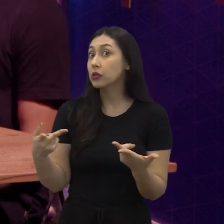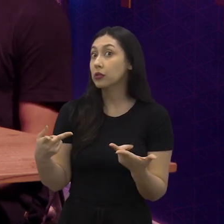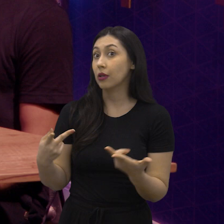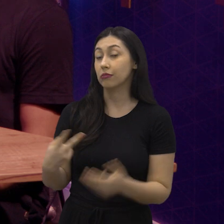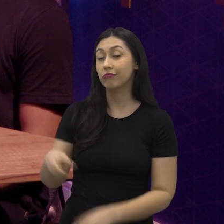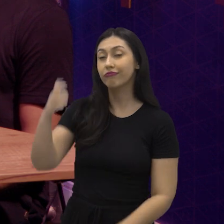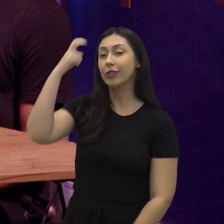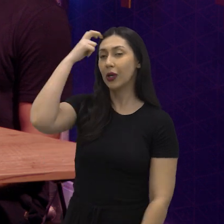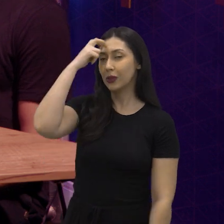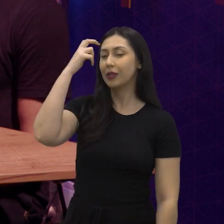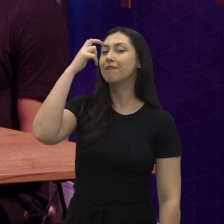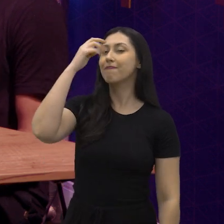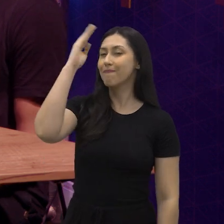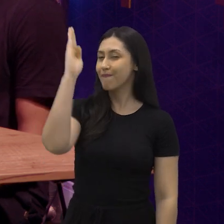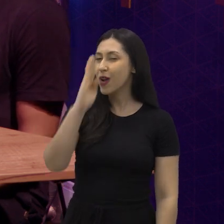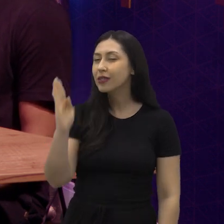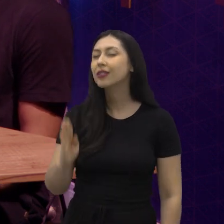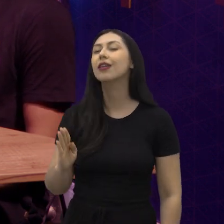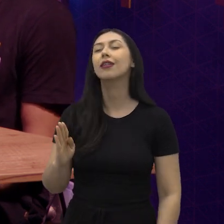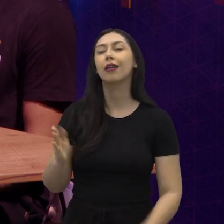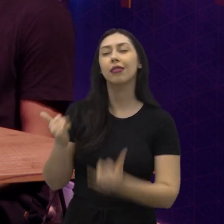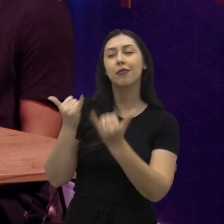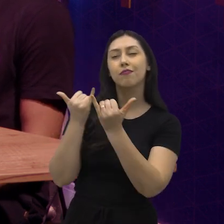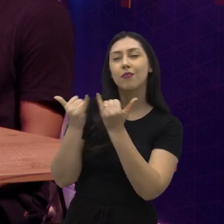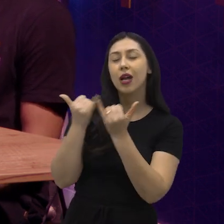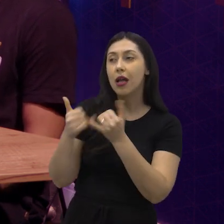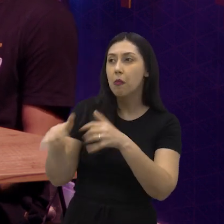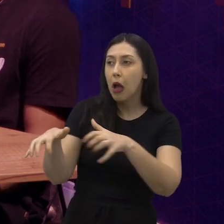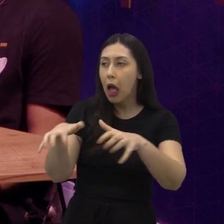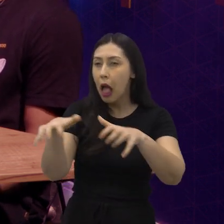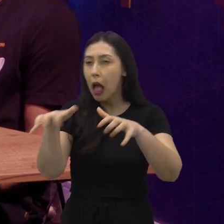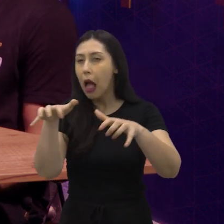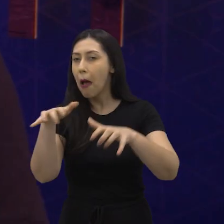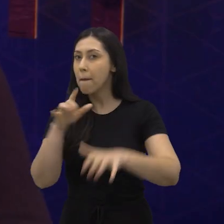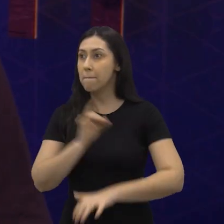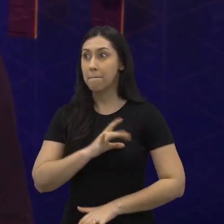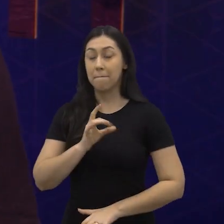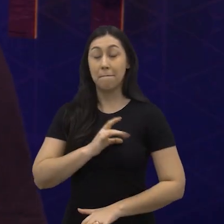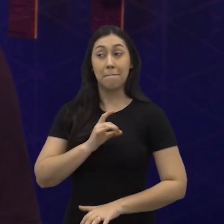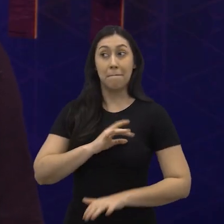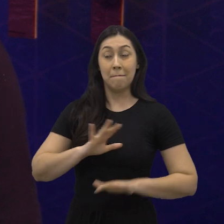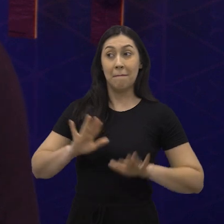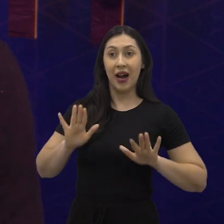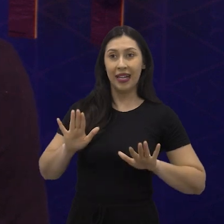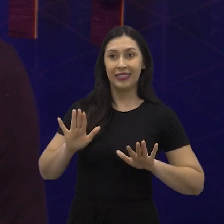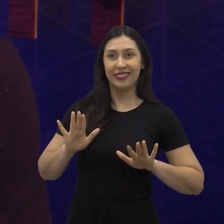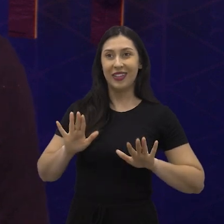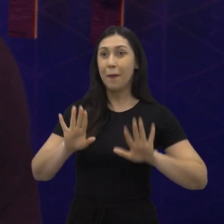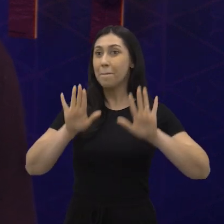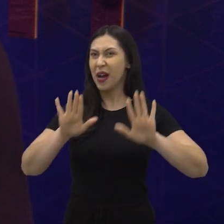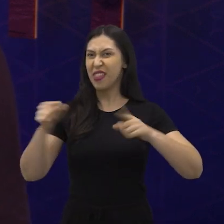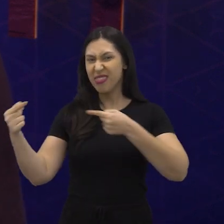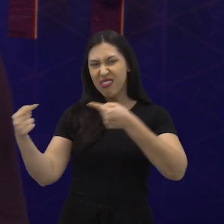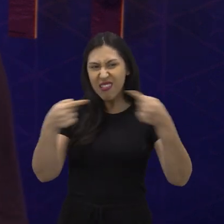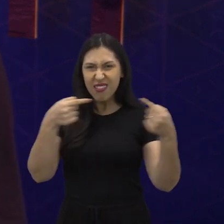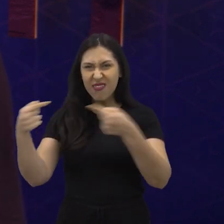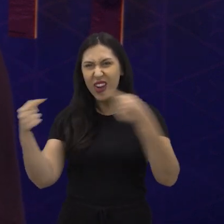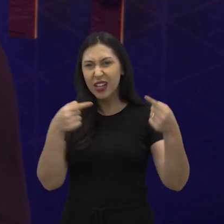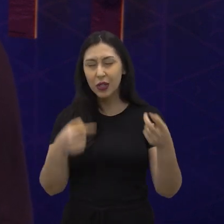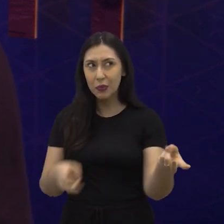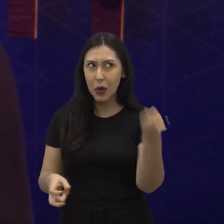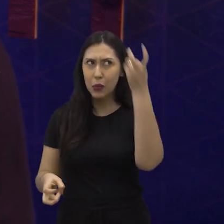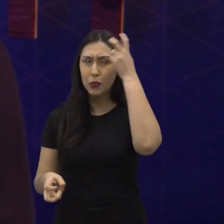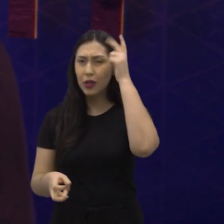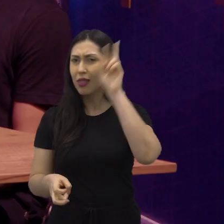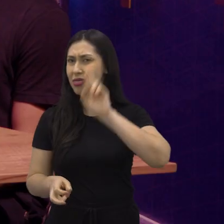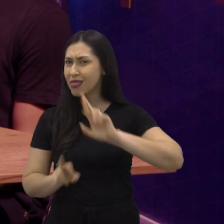cultura brasileira também, que tem essa característica de deixar a gente com medo, né? Confrontando com outras